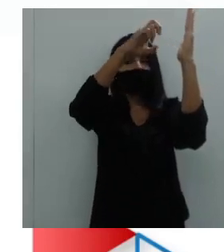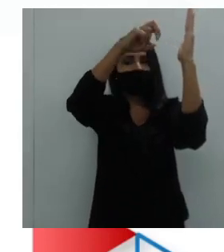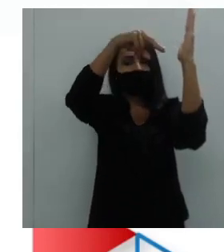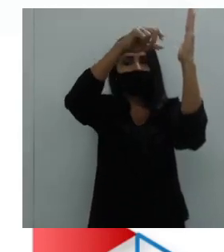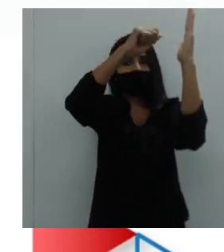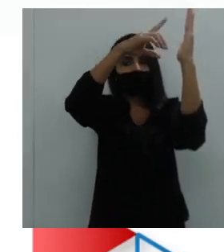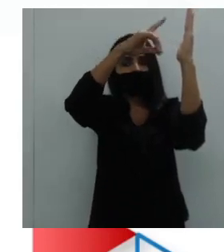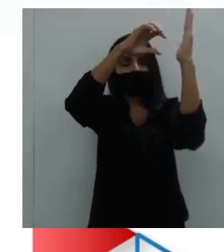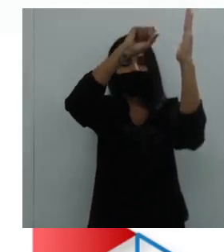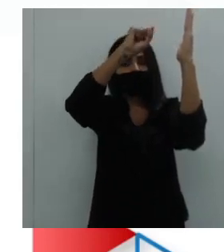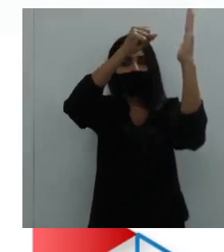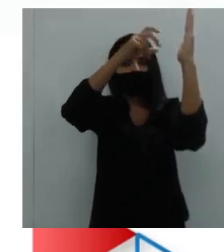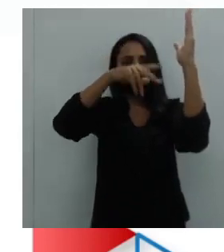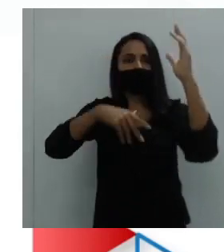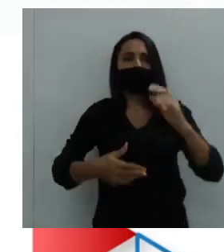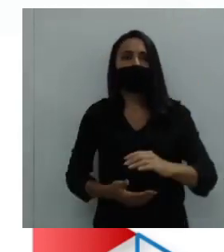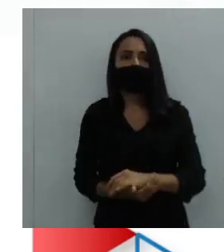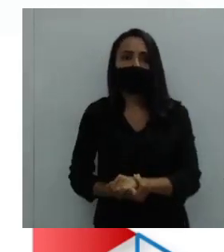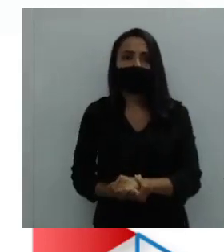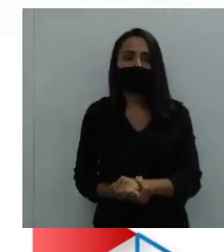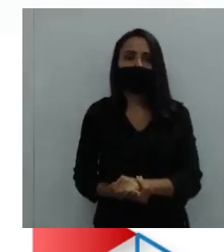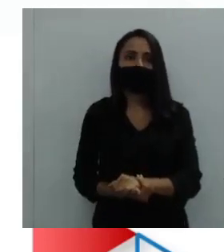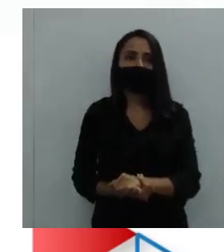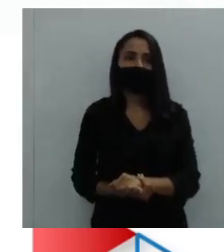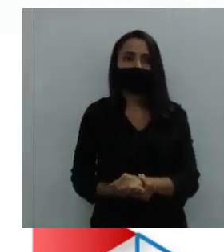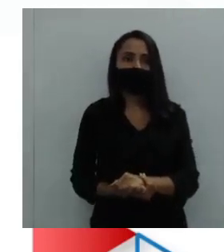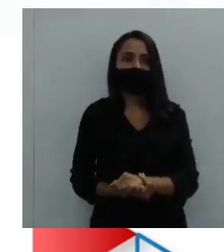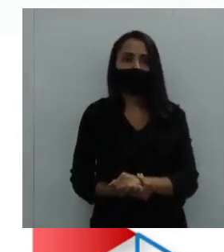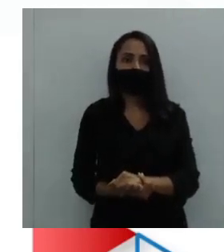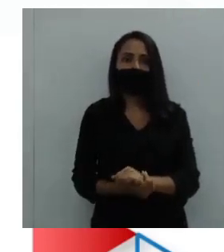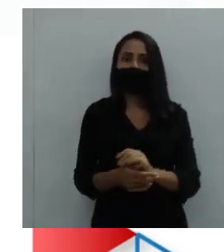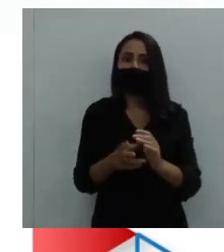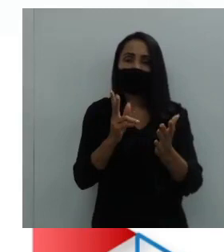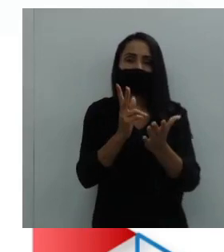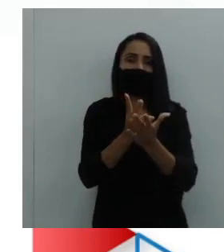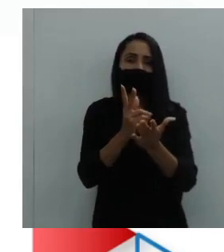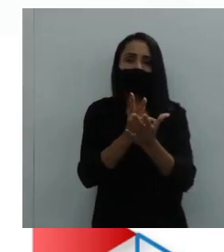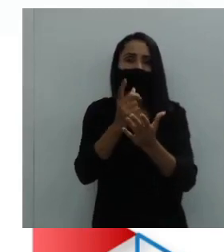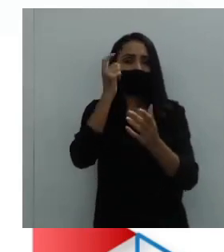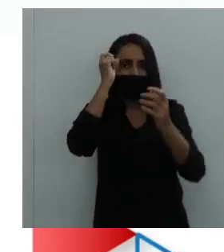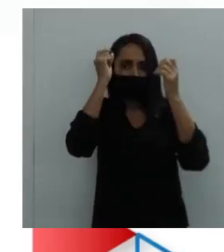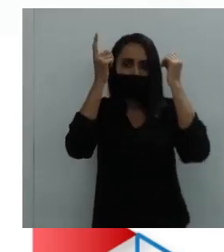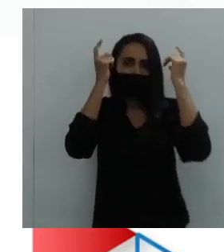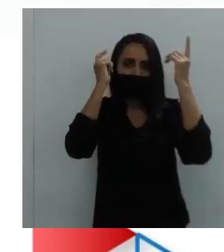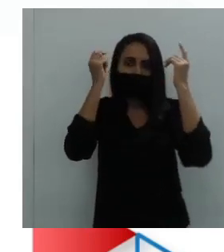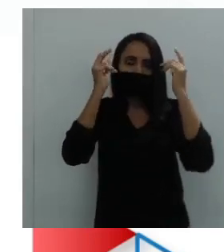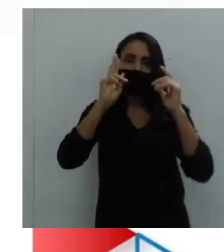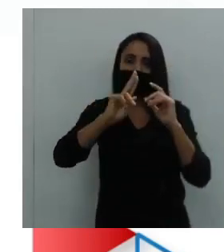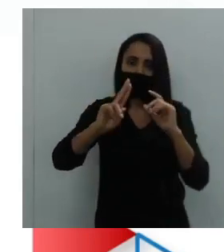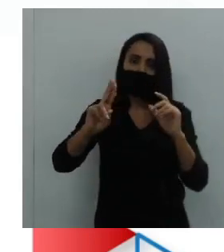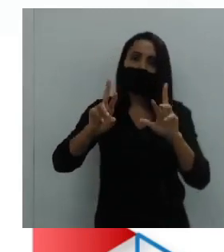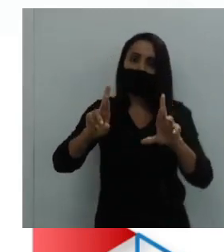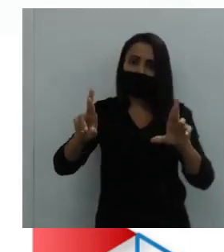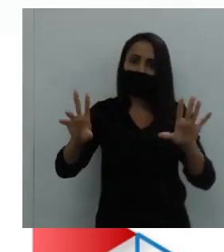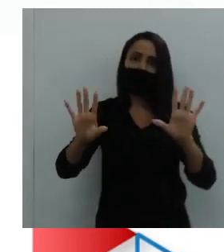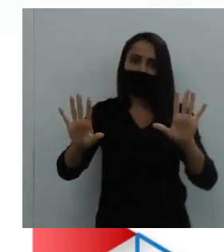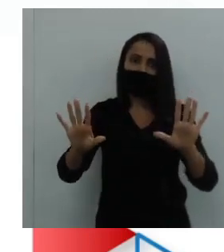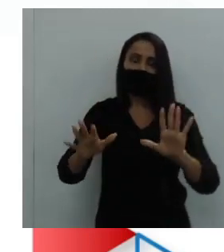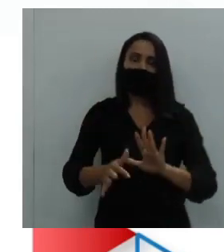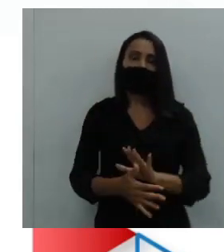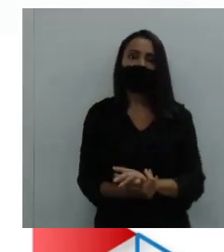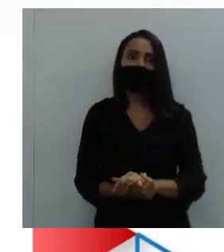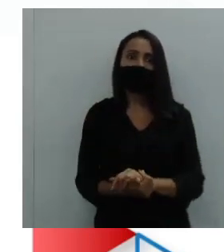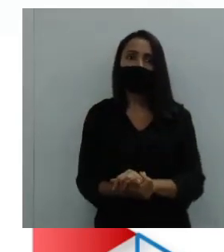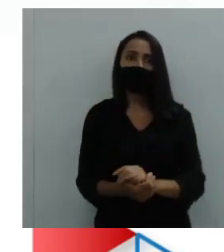De domínio, eixo do Y de imagem, mas é a mesma ideia com a nomenclatura diferente. Tá tranquilo? Então vamos